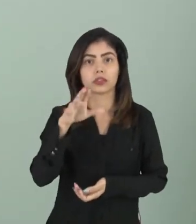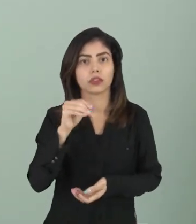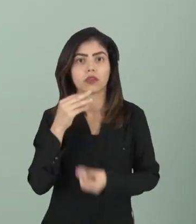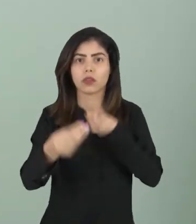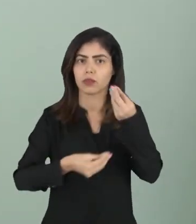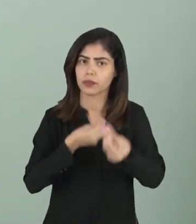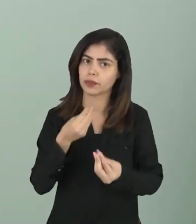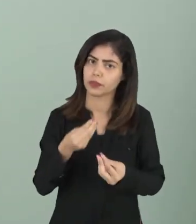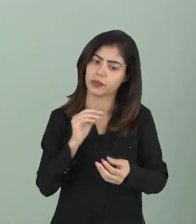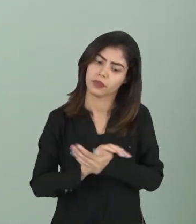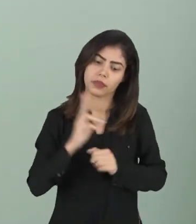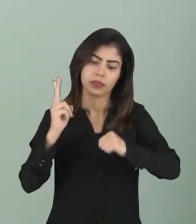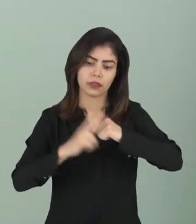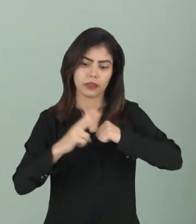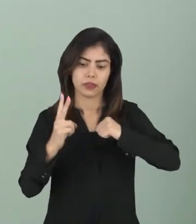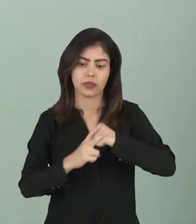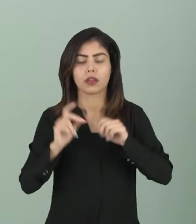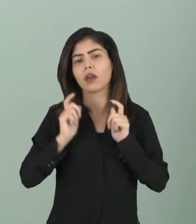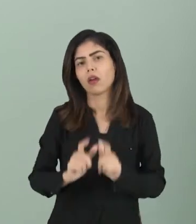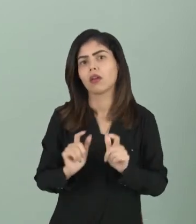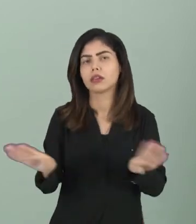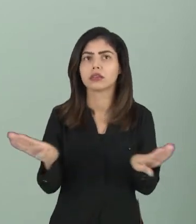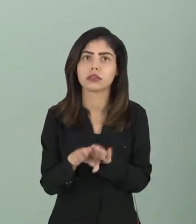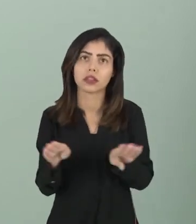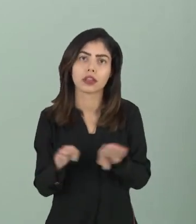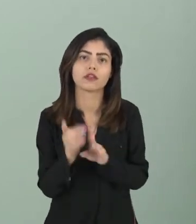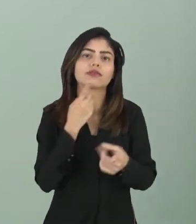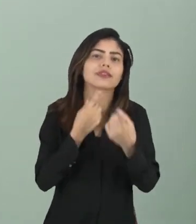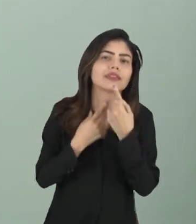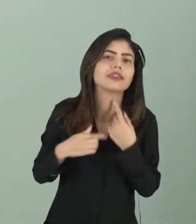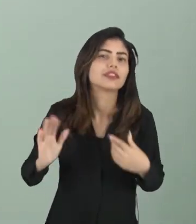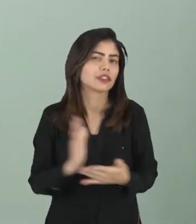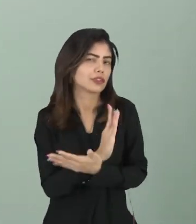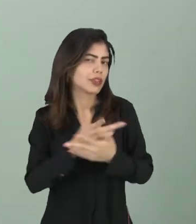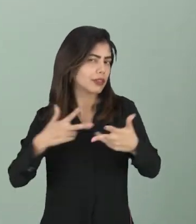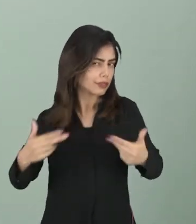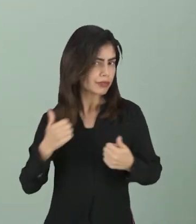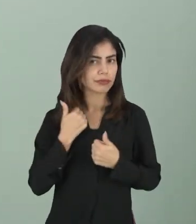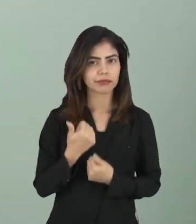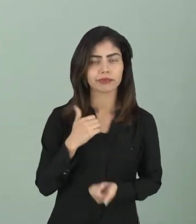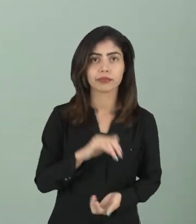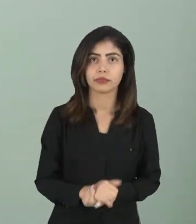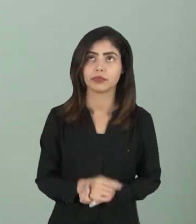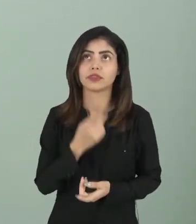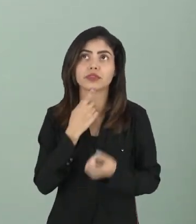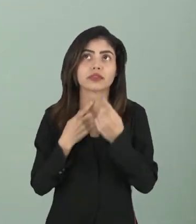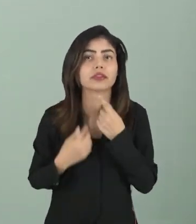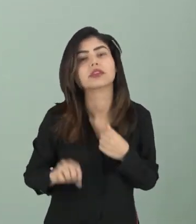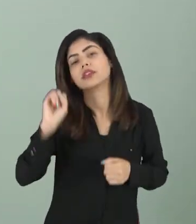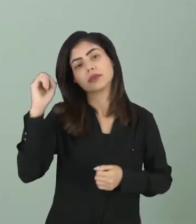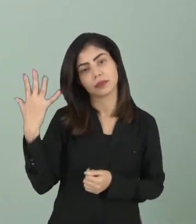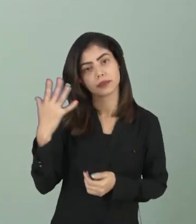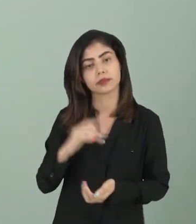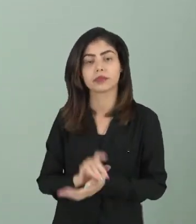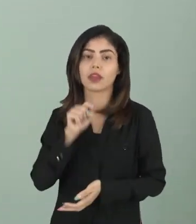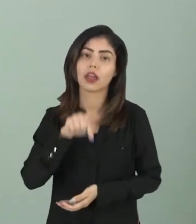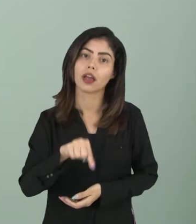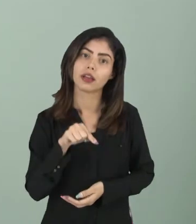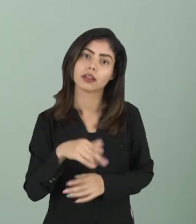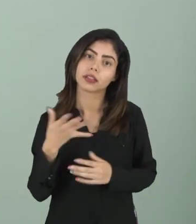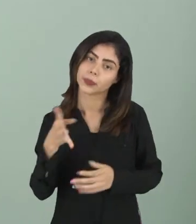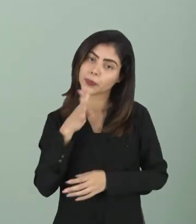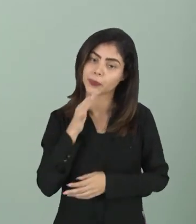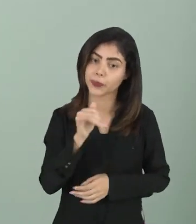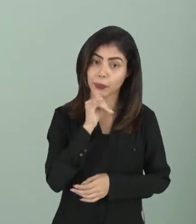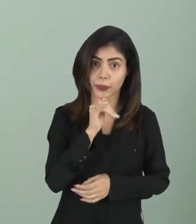modo verbal onde que se deseja alguma coisa, tá? Você deseja que aconteça. Aqui nessa oração,